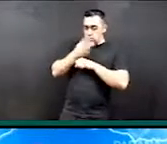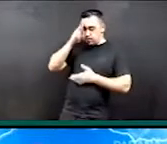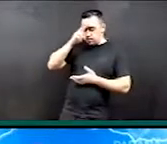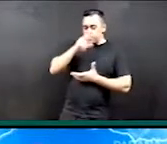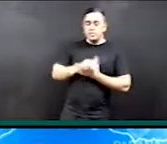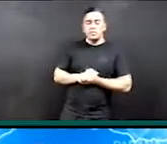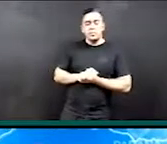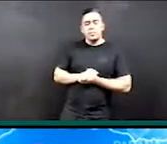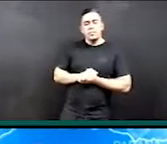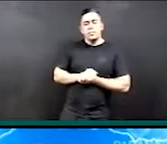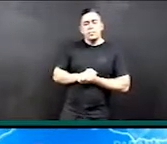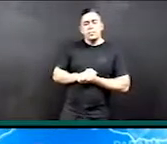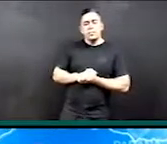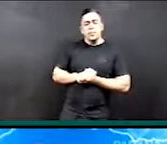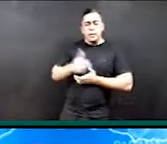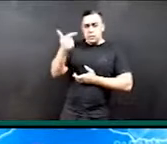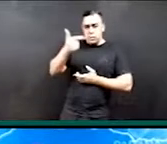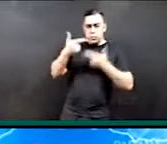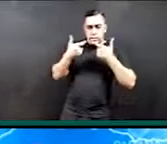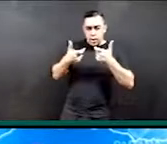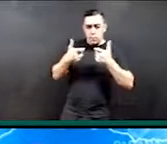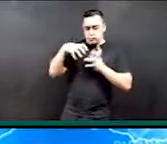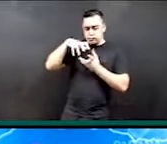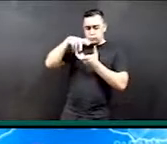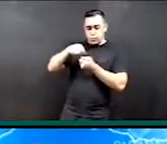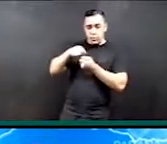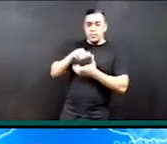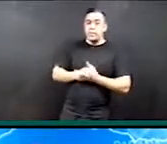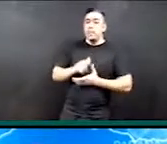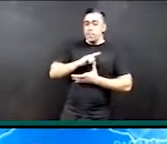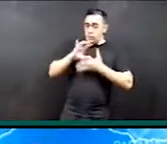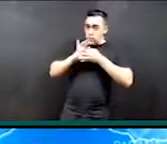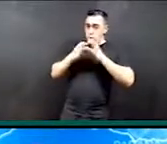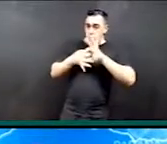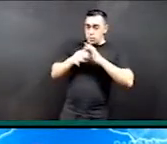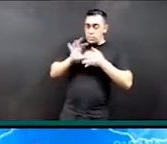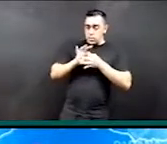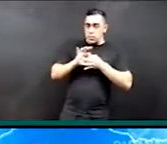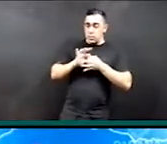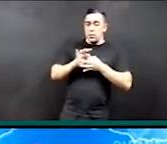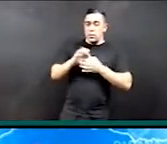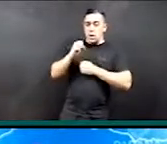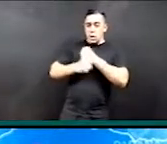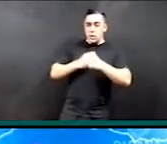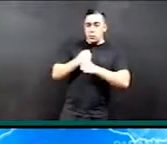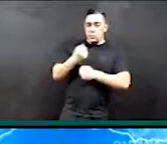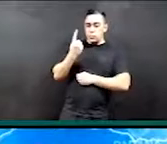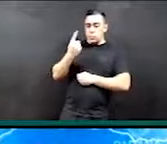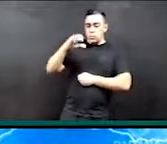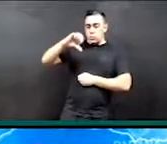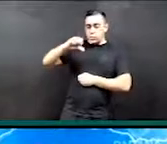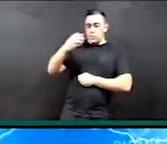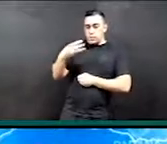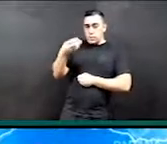por exemplo, a Segunda Guerra Mundial teve a Olimpíada de Berlim em 1936,